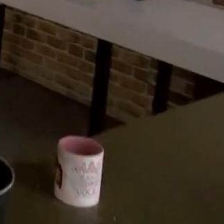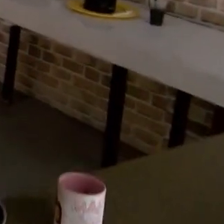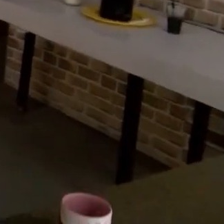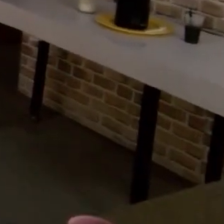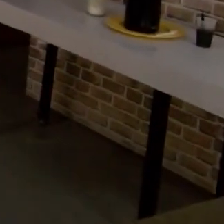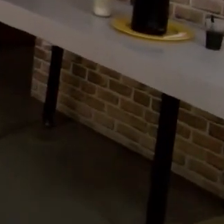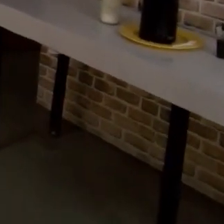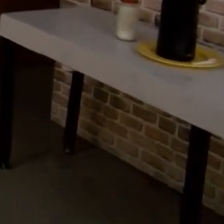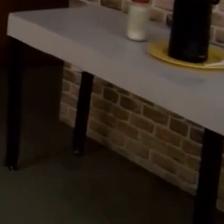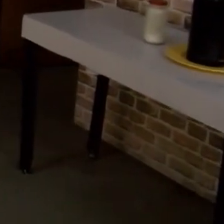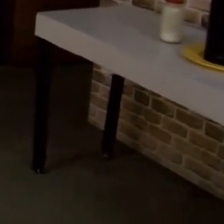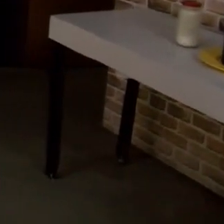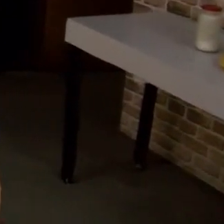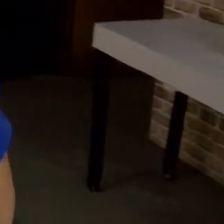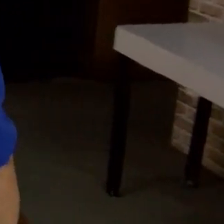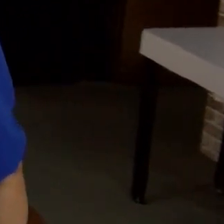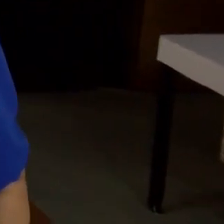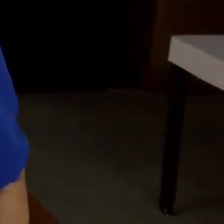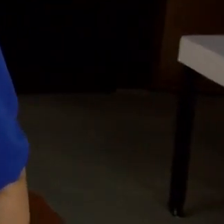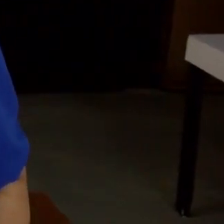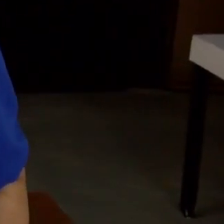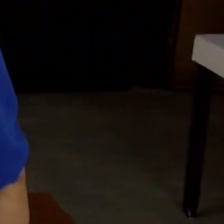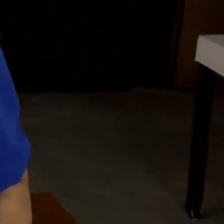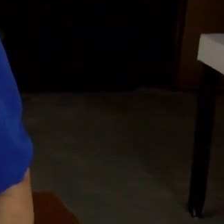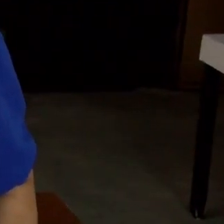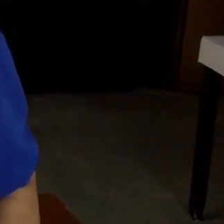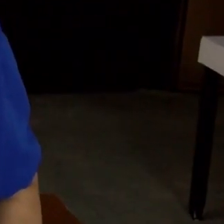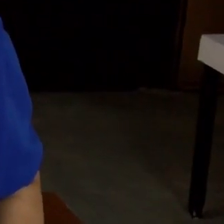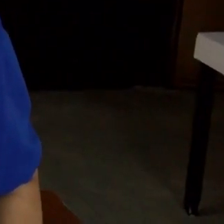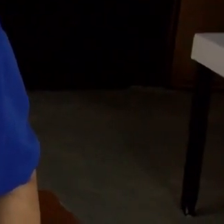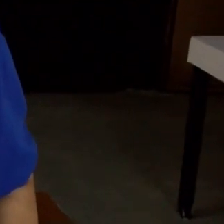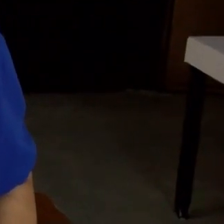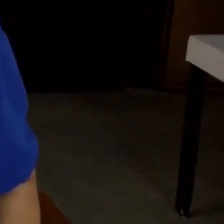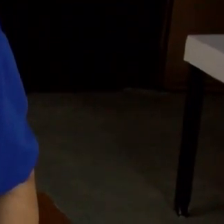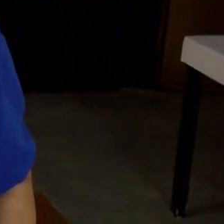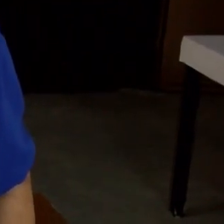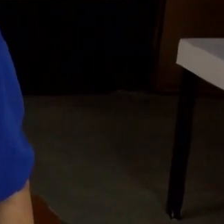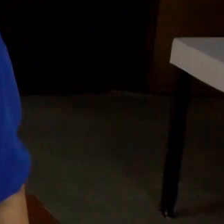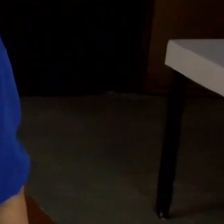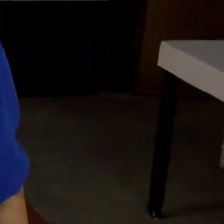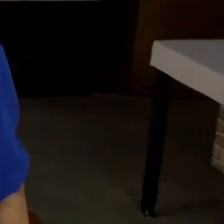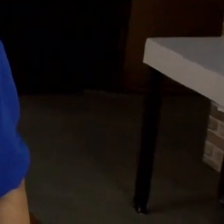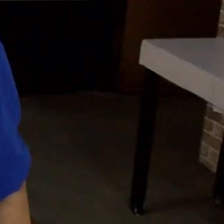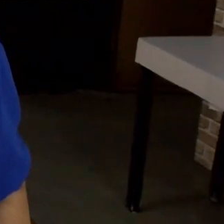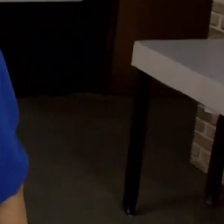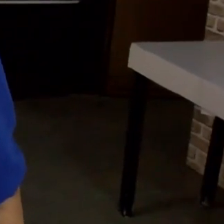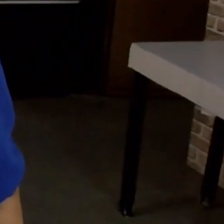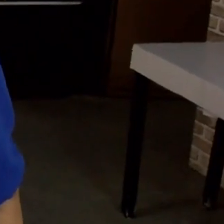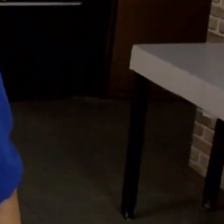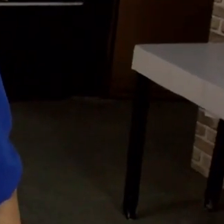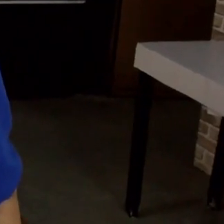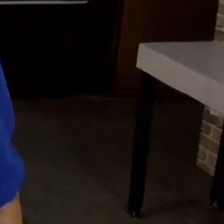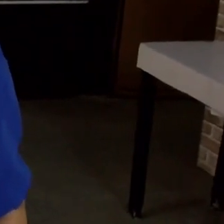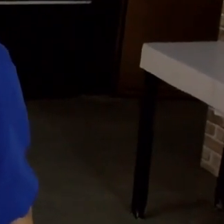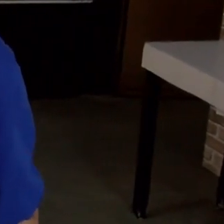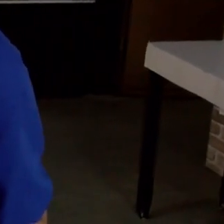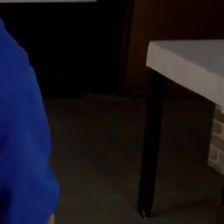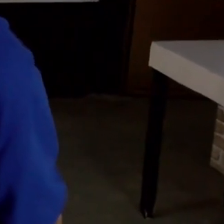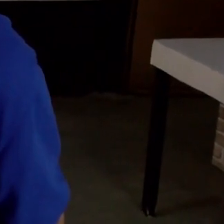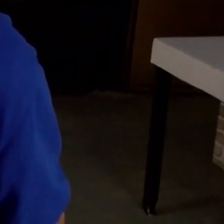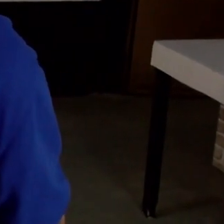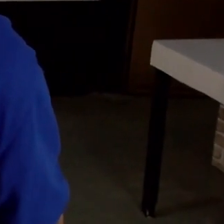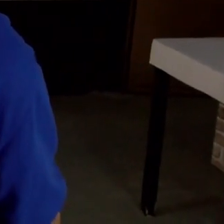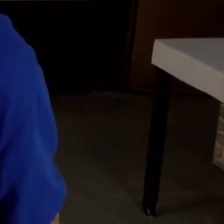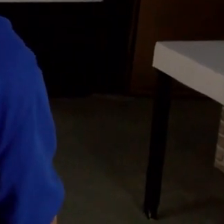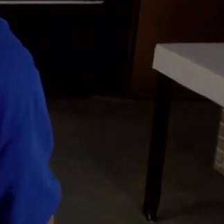mexer e quando a nossa mistura estiver soltando da panela, a nossa papa estará pronta. Nossa papa não,